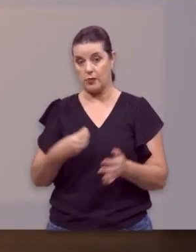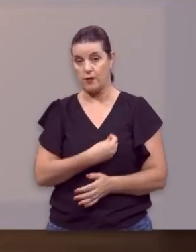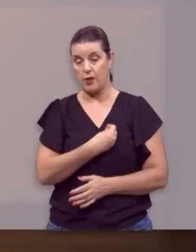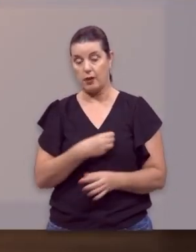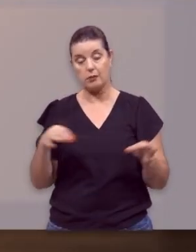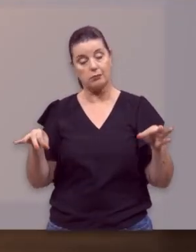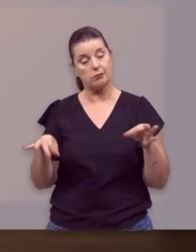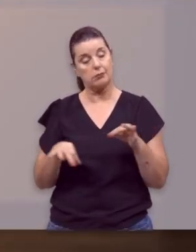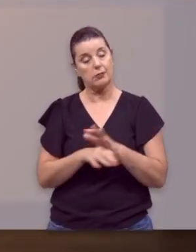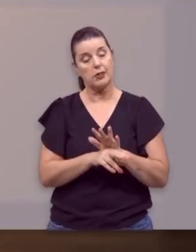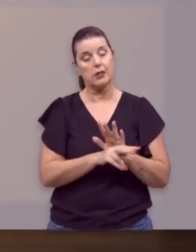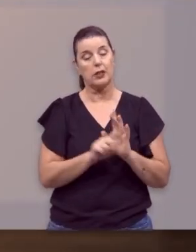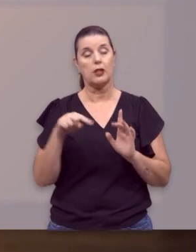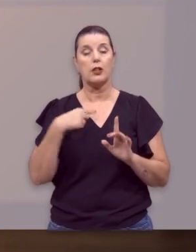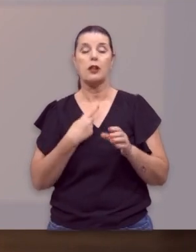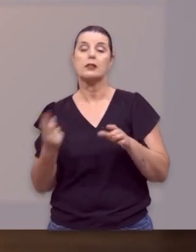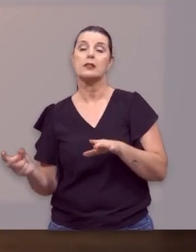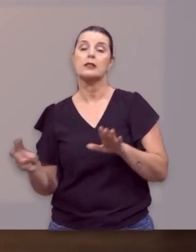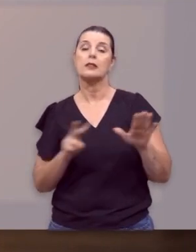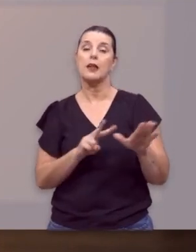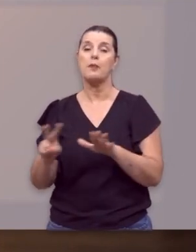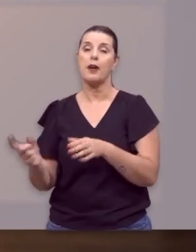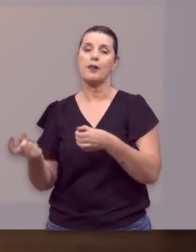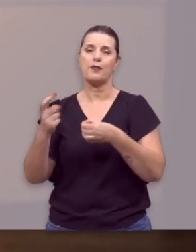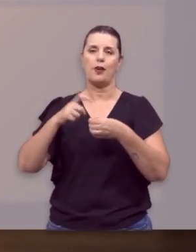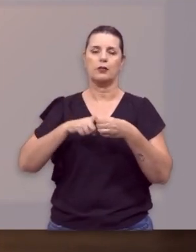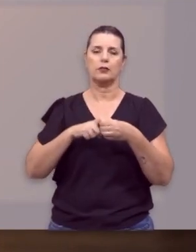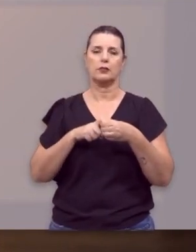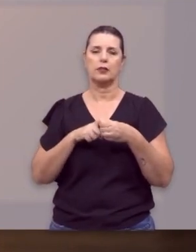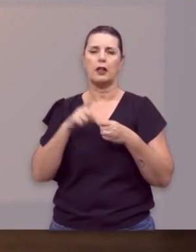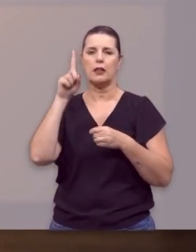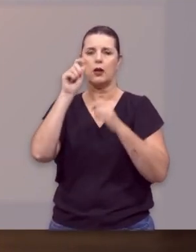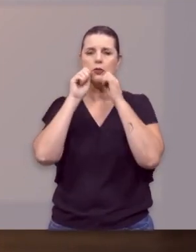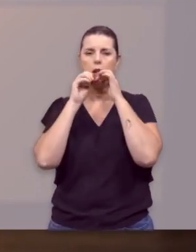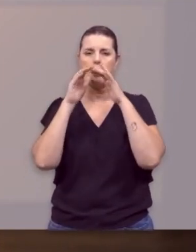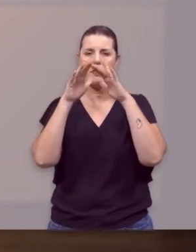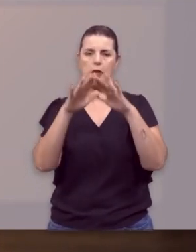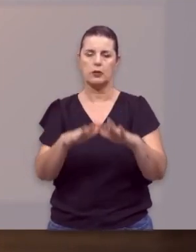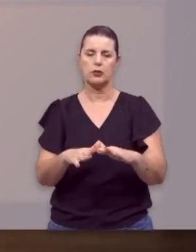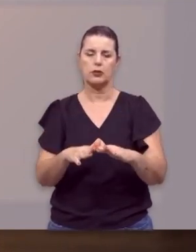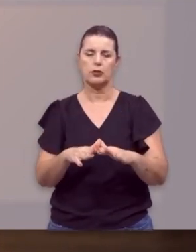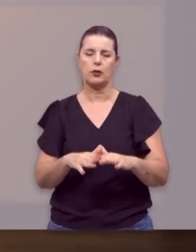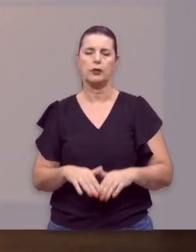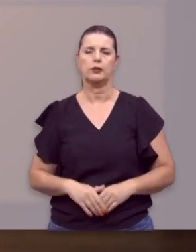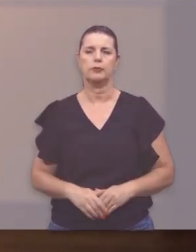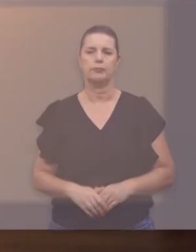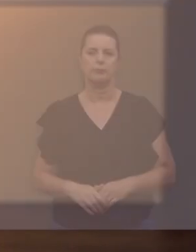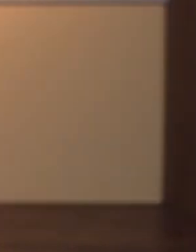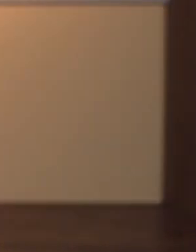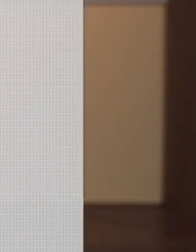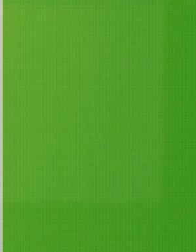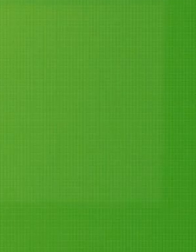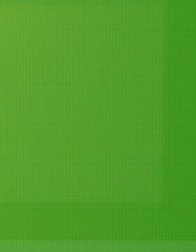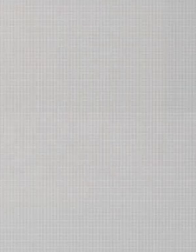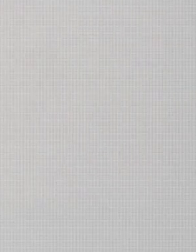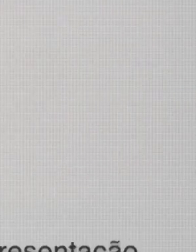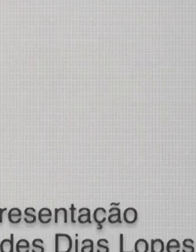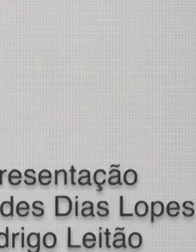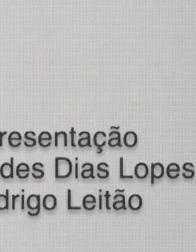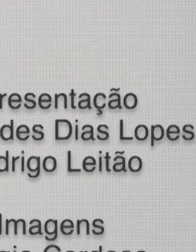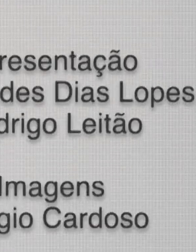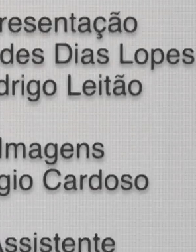se encerrando, mas na semana que vem estaremos de volta. Que Deus te abençoe ricamente.